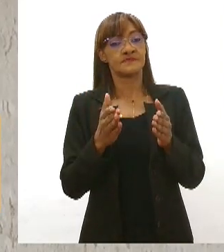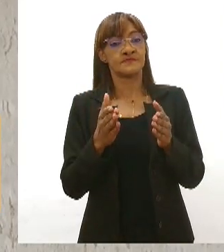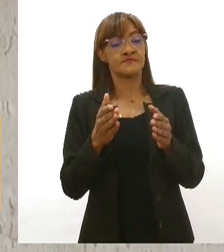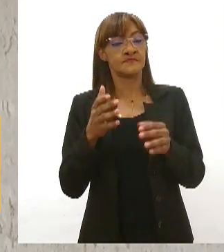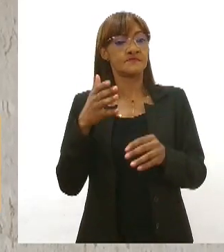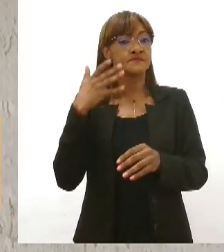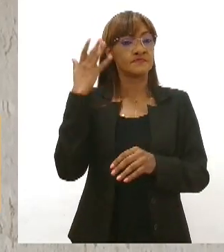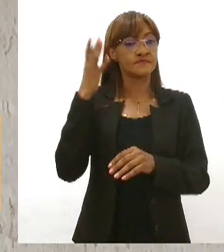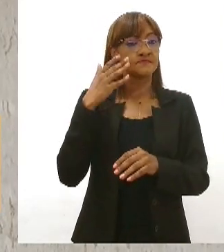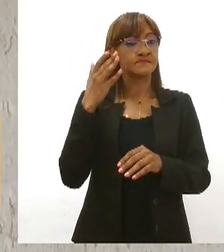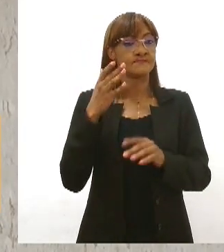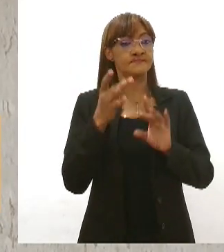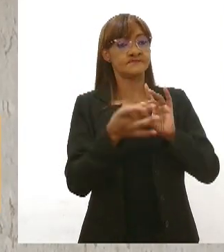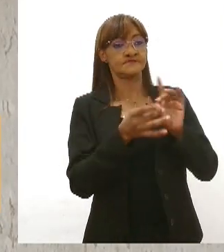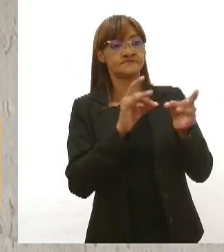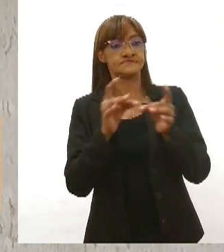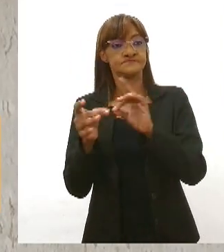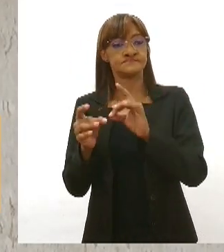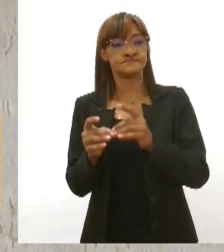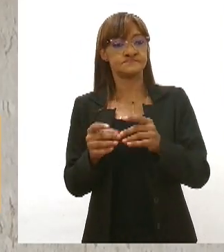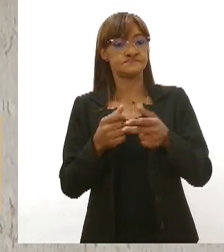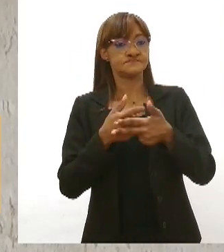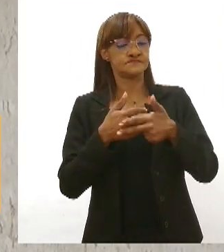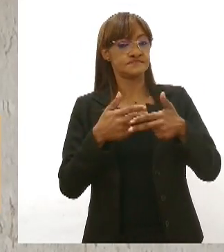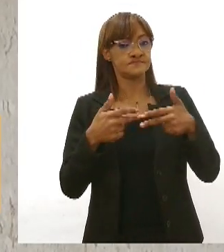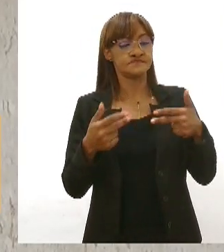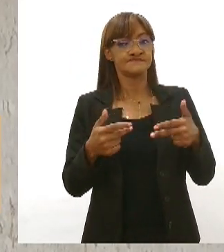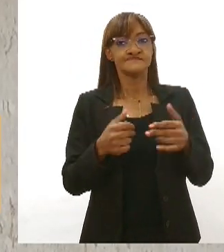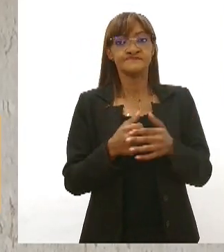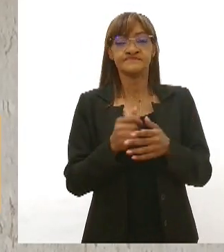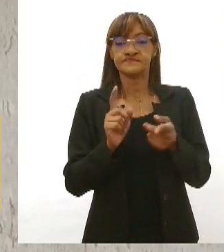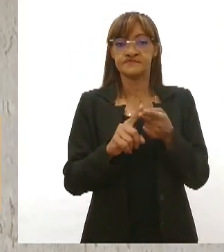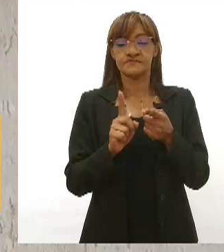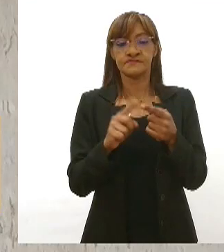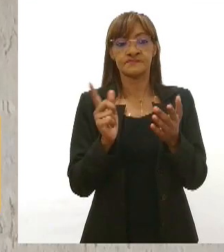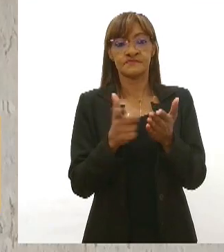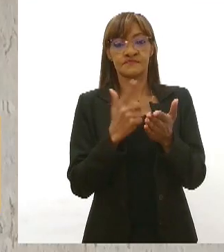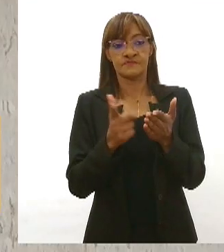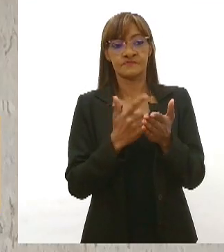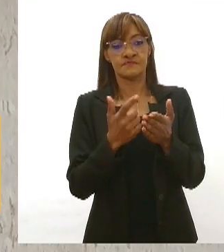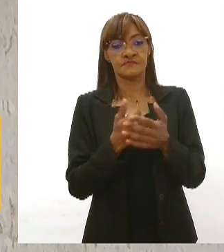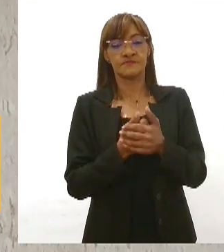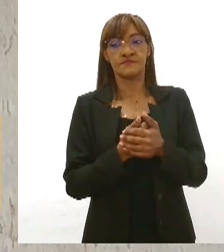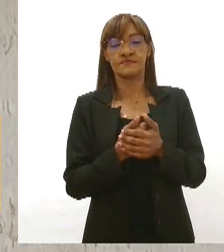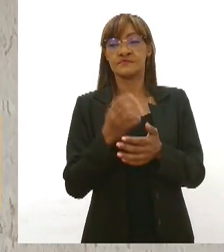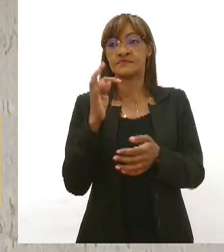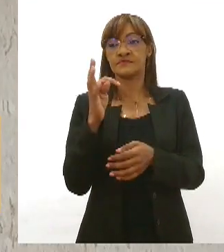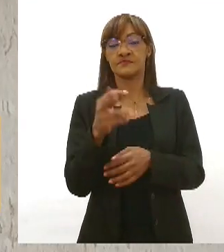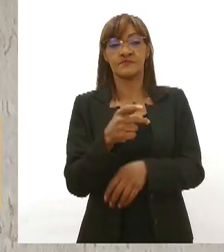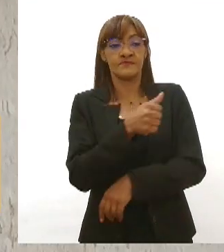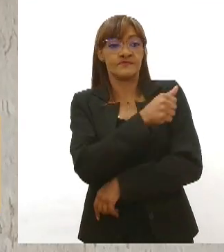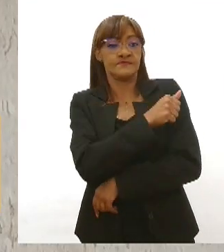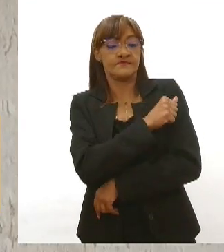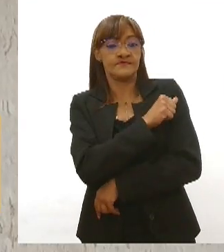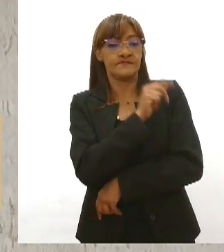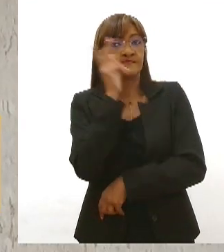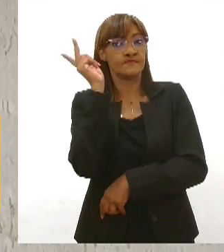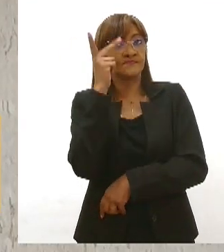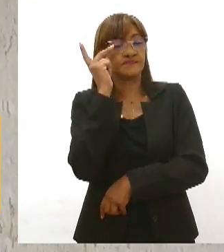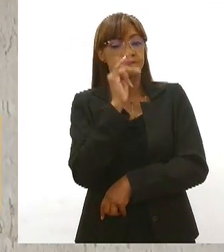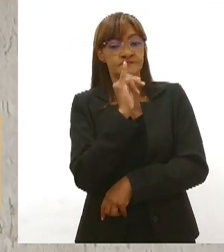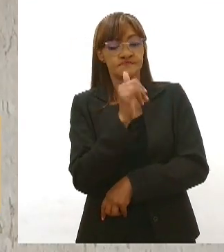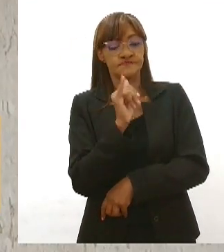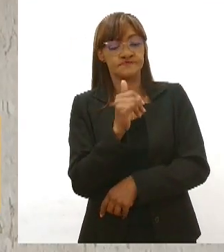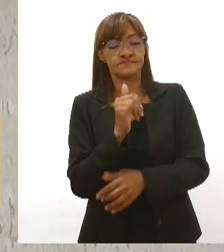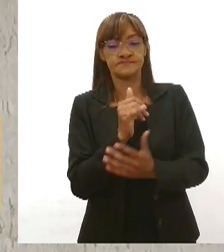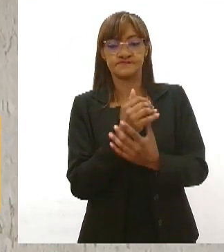Exposições fotográficas, temos um livro também de autoria de todos os alunos contando a história deles. Então é um trabalho